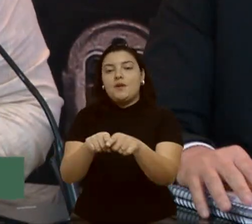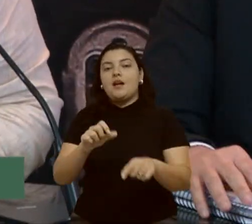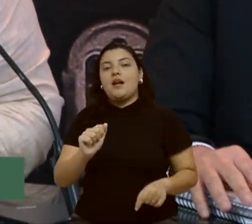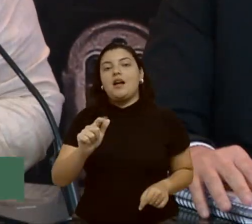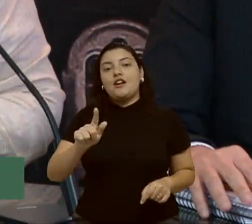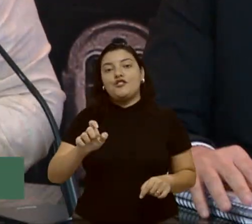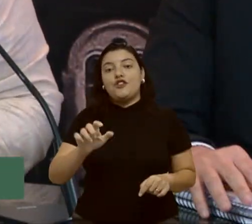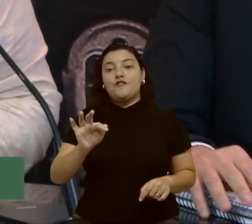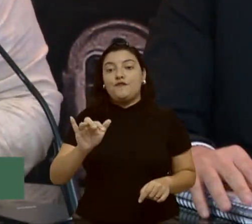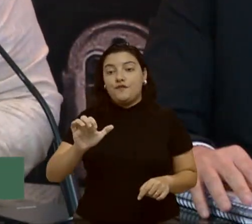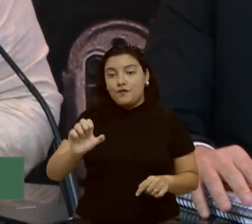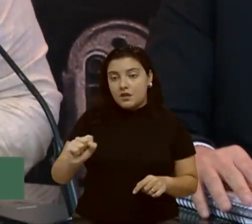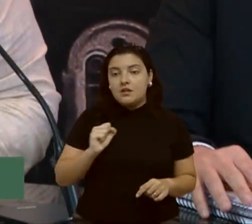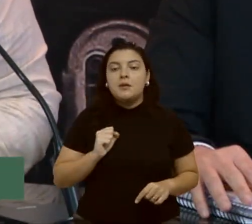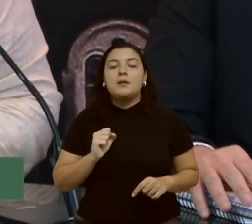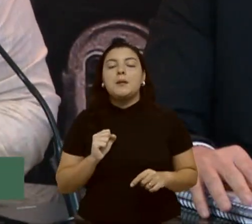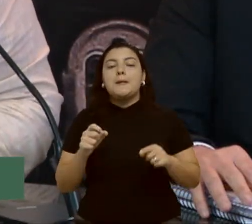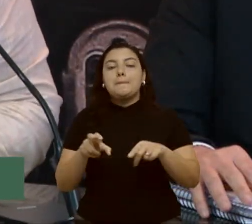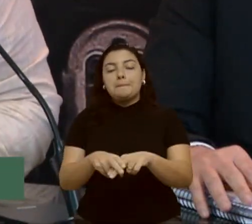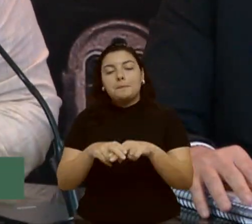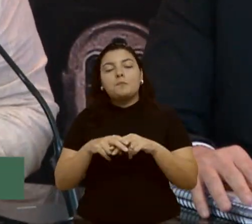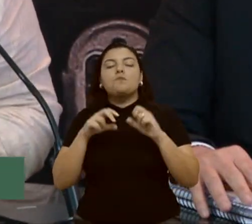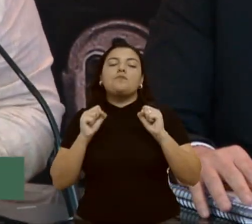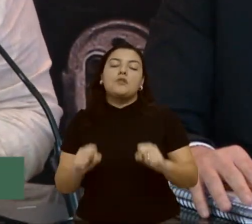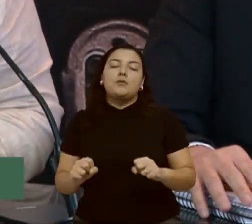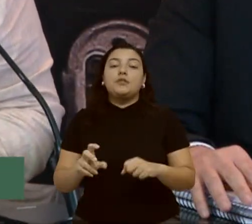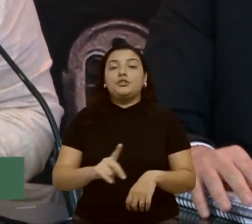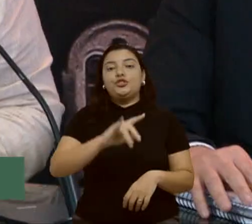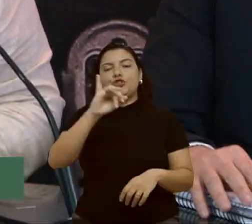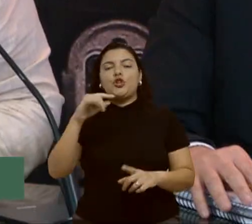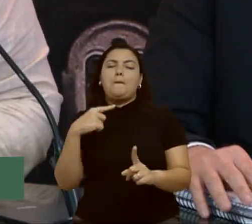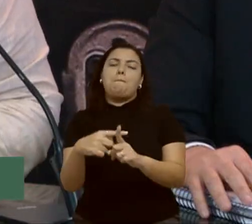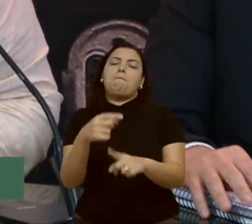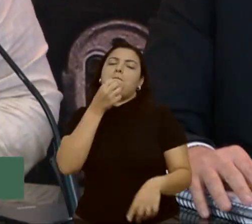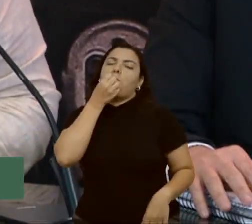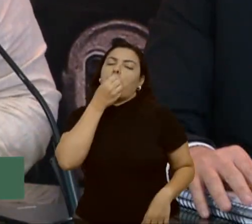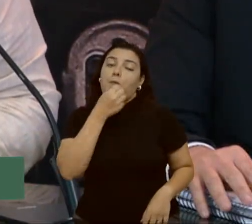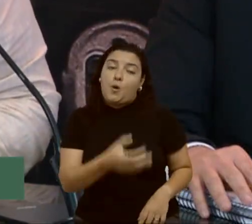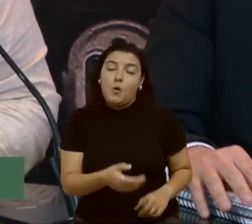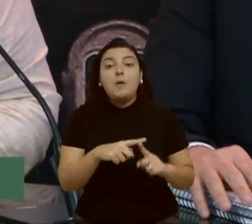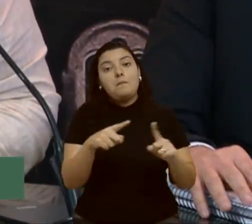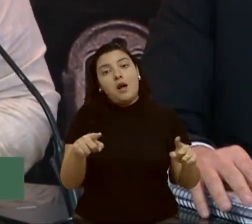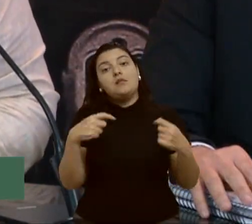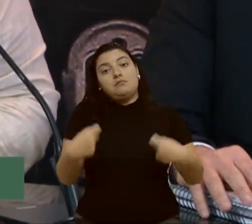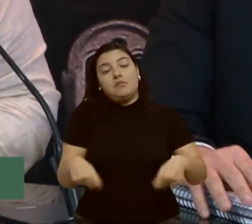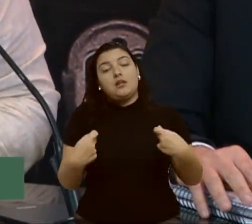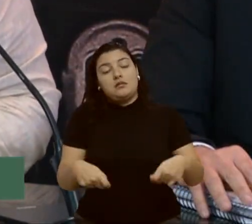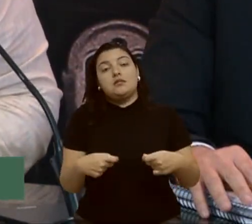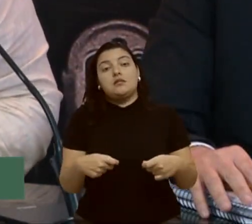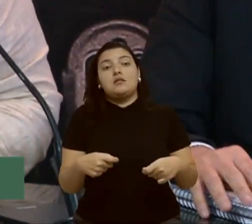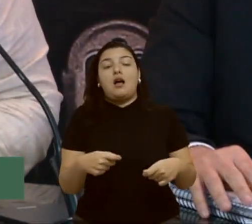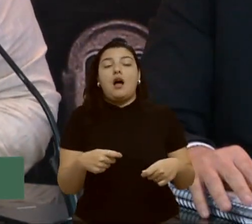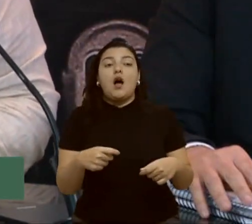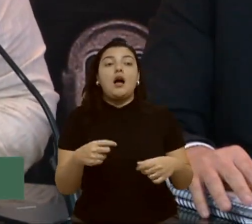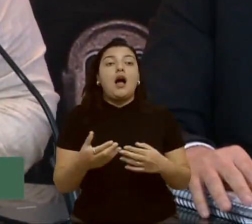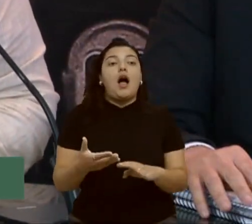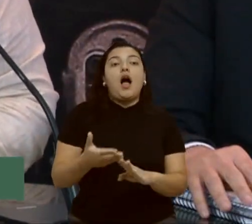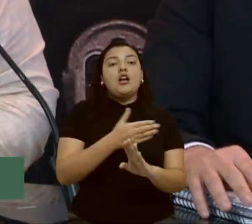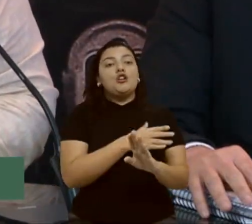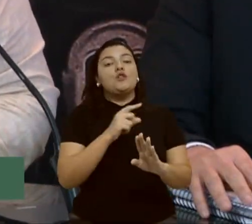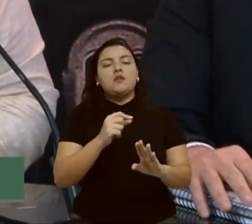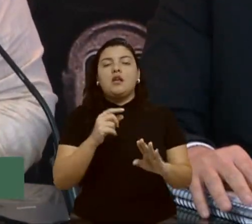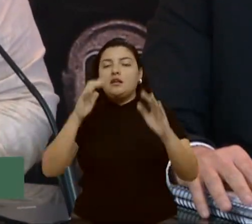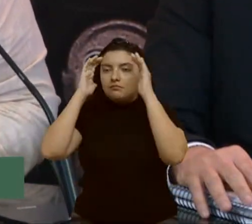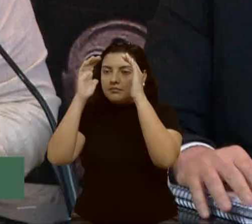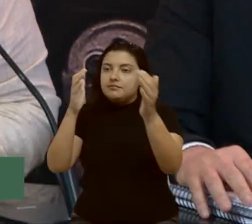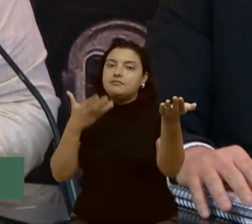GFIS também. E a Black Friday pode, sim, ser uma data positiva, mas desde que ela seja baseada no respeito